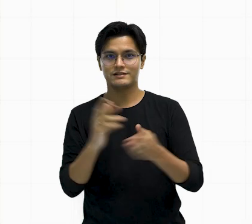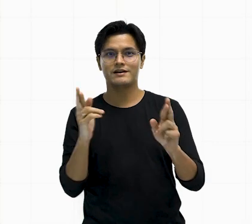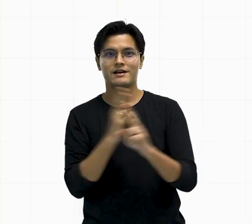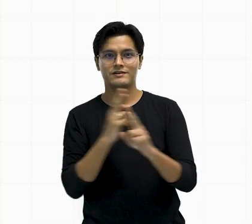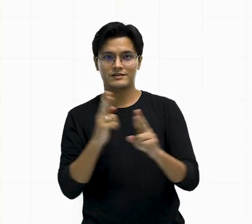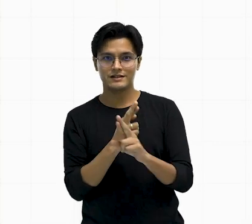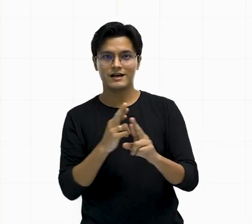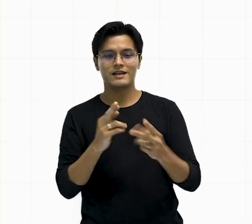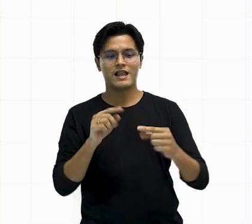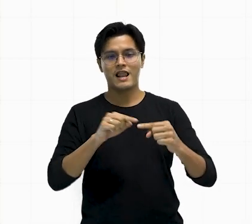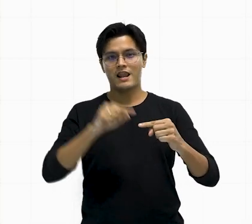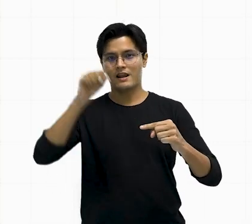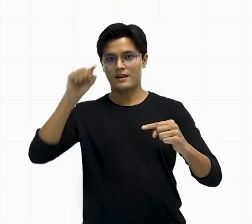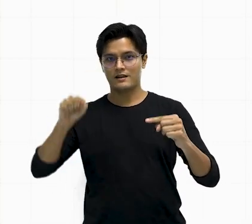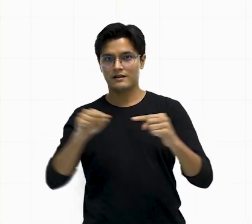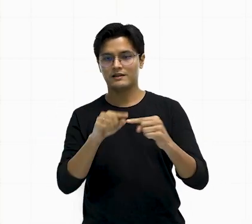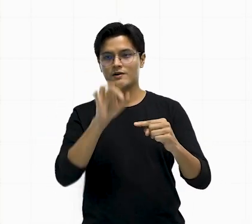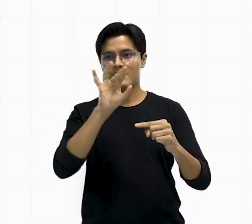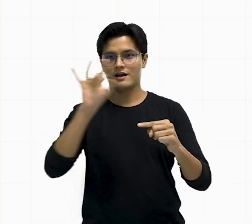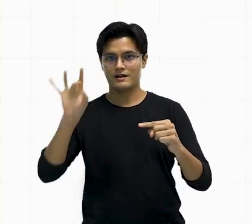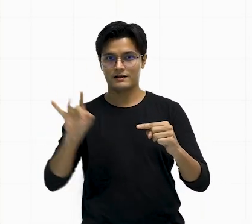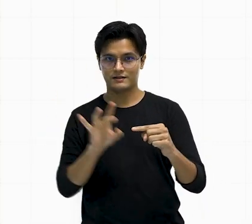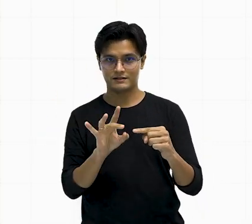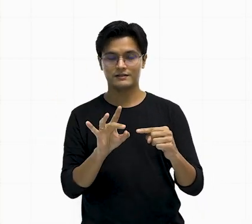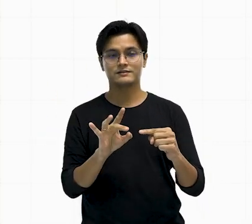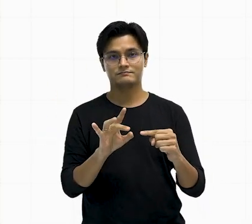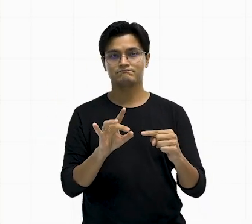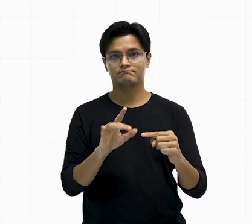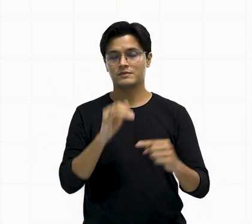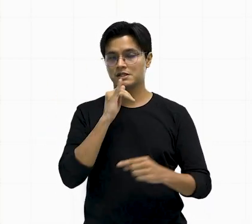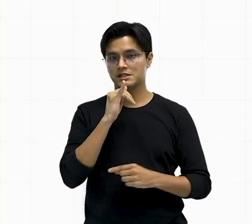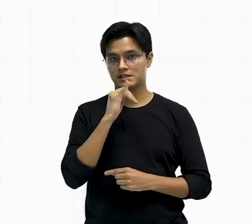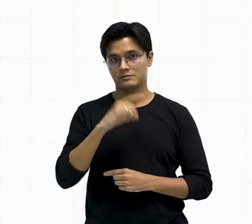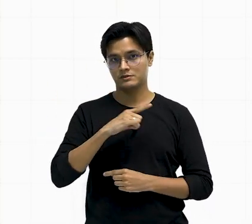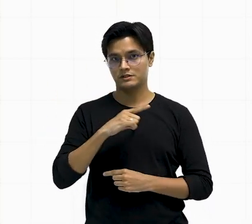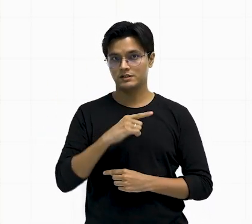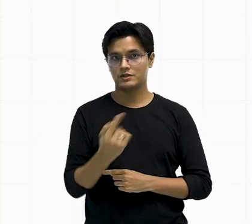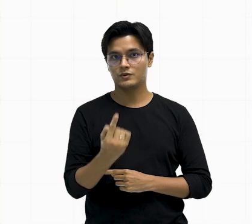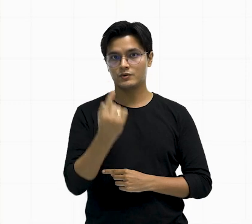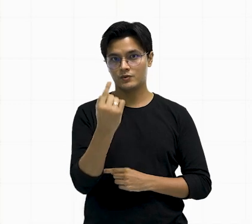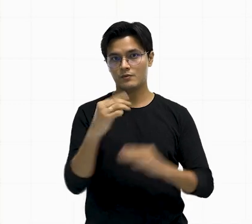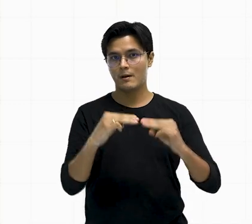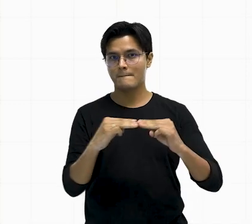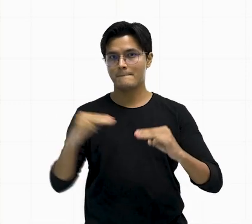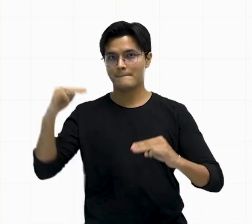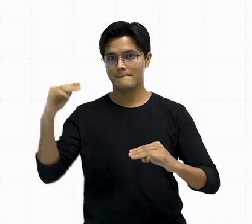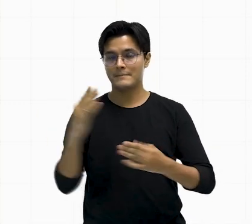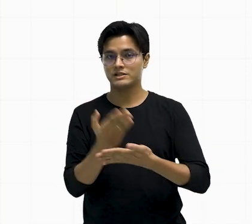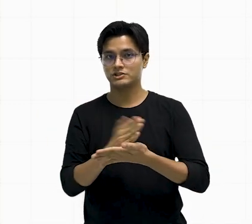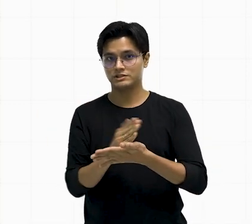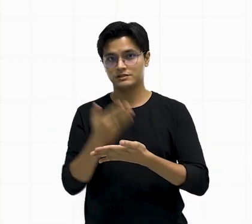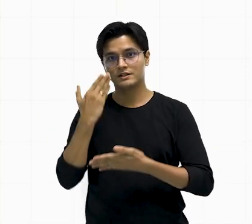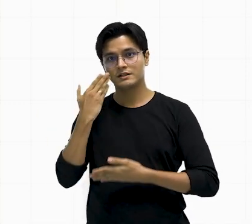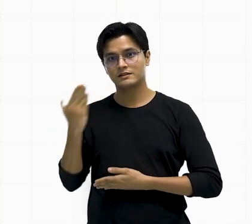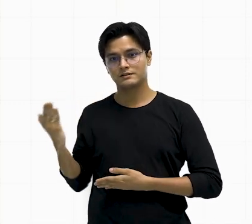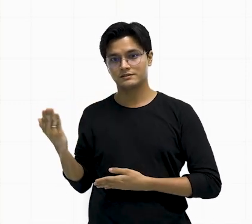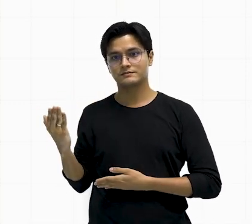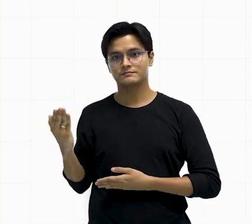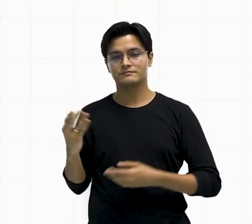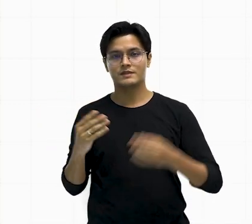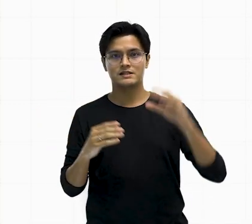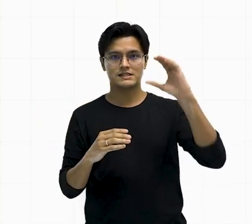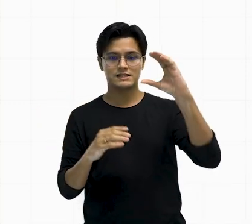Vejamos. Turma, nós temos aí uma mediana. A mediana é justamente esse segmento de